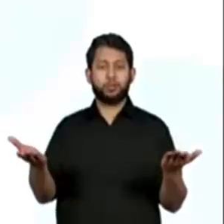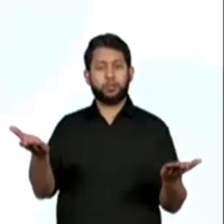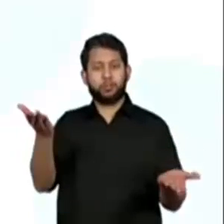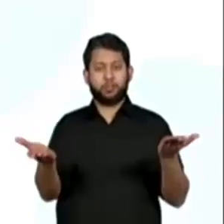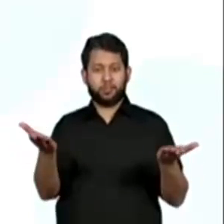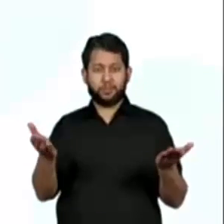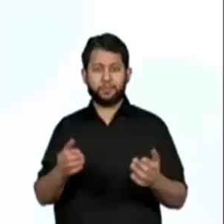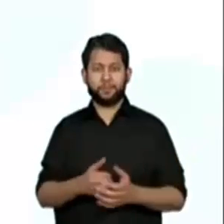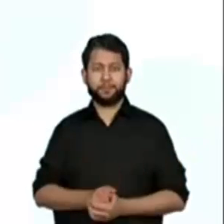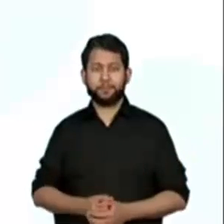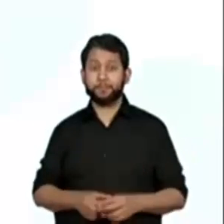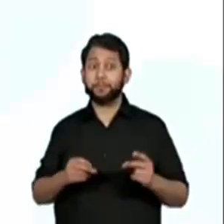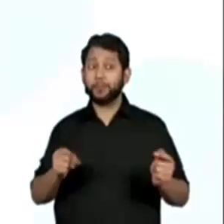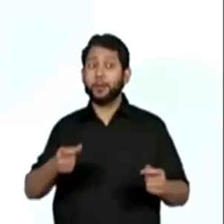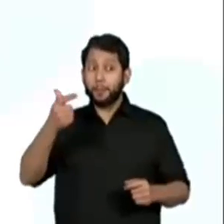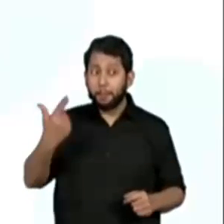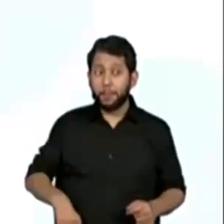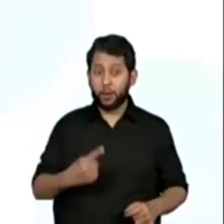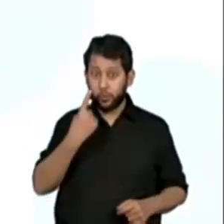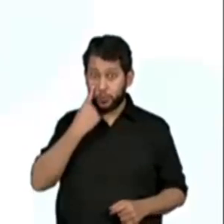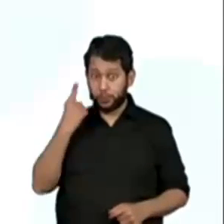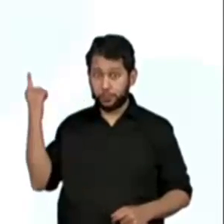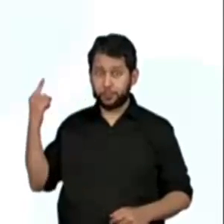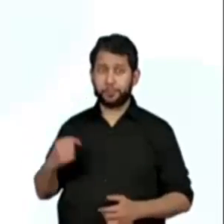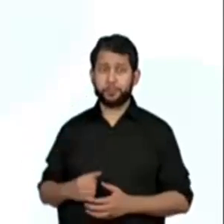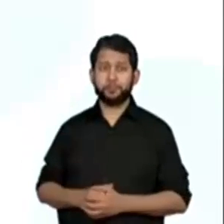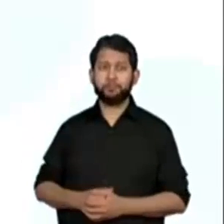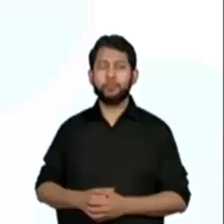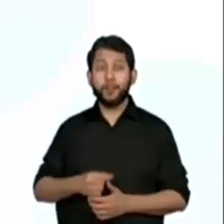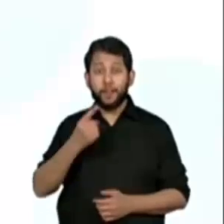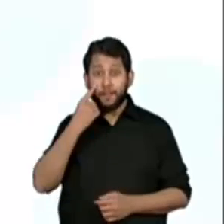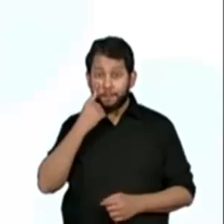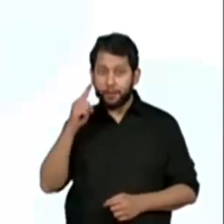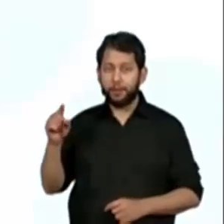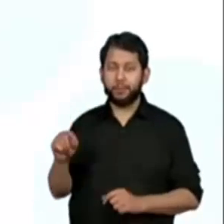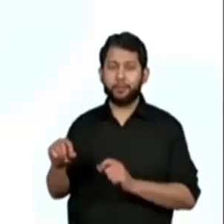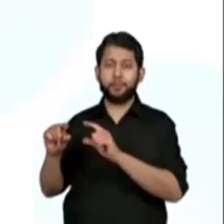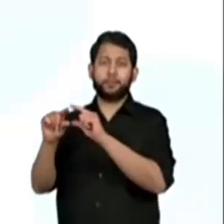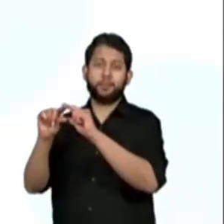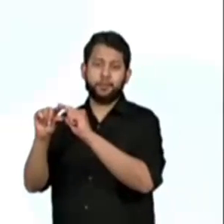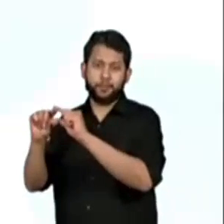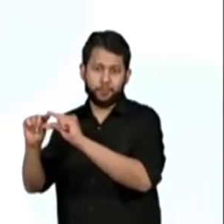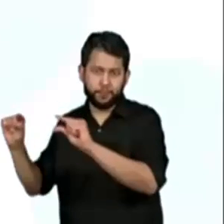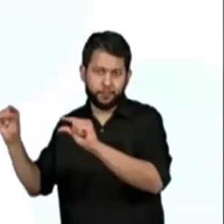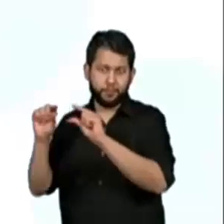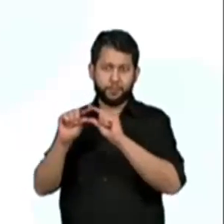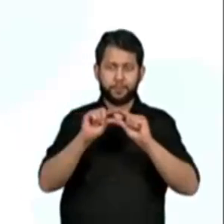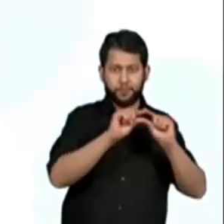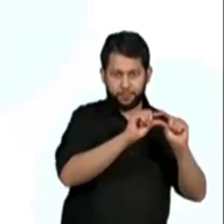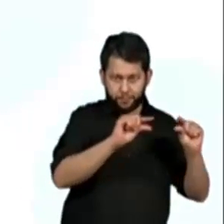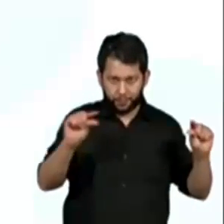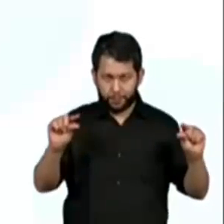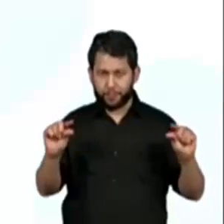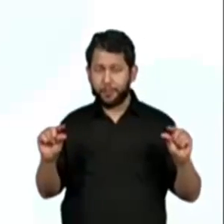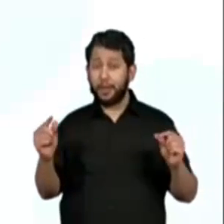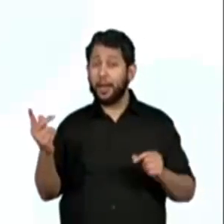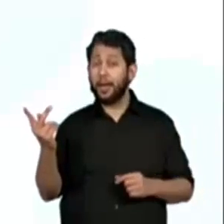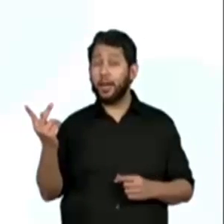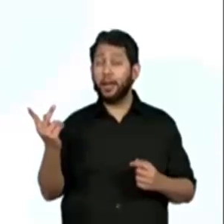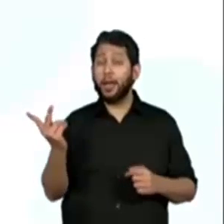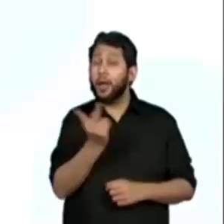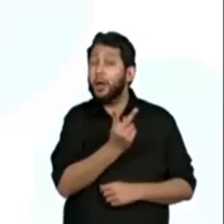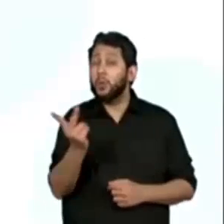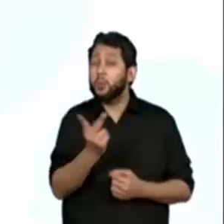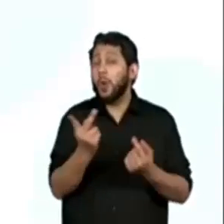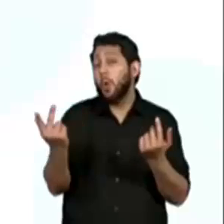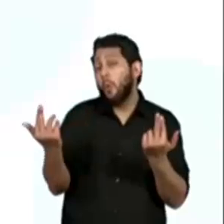Dá uma olhadinha nessa. A igualdade entre duas operações ou mais, ela é